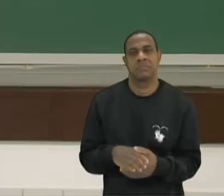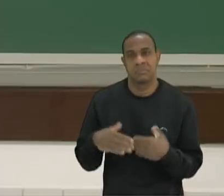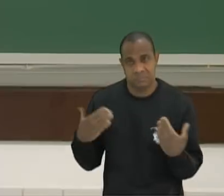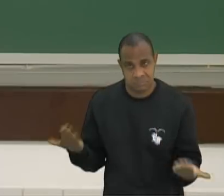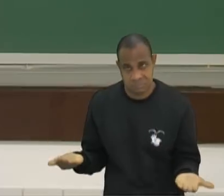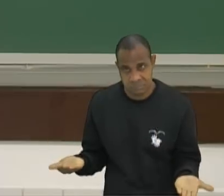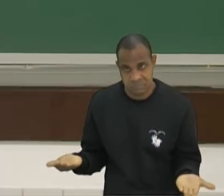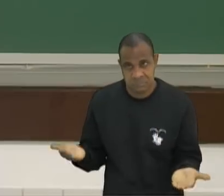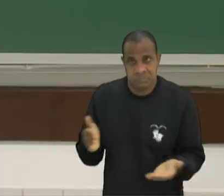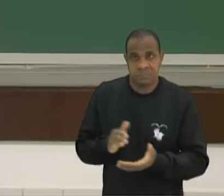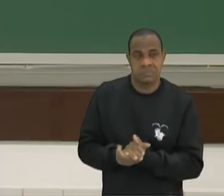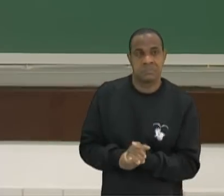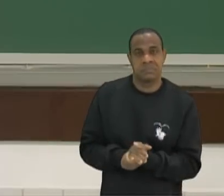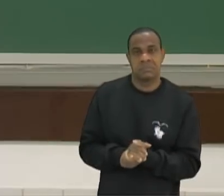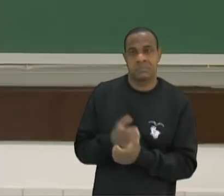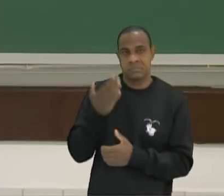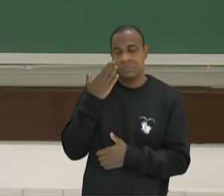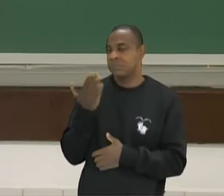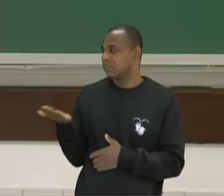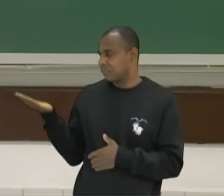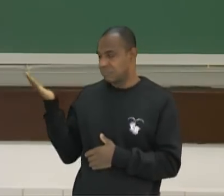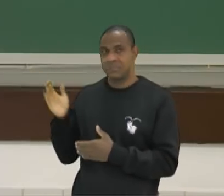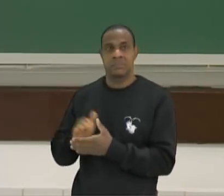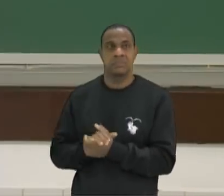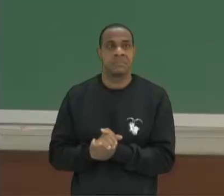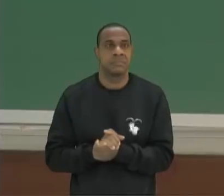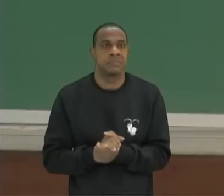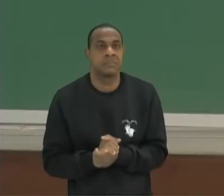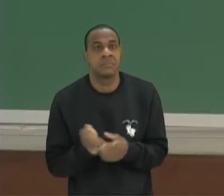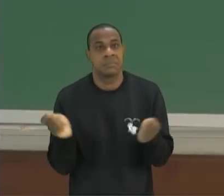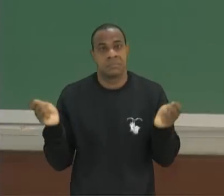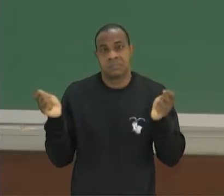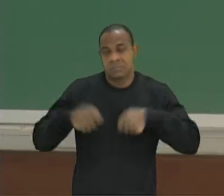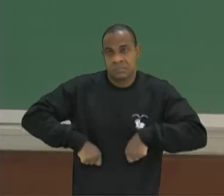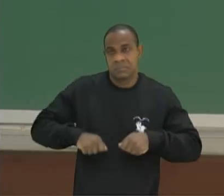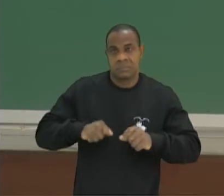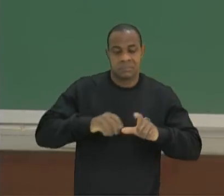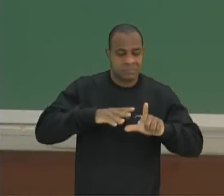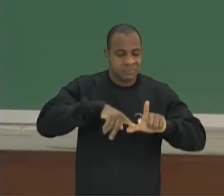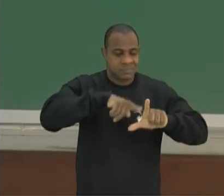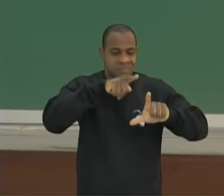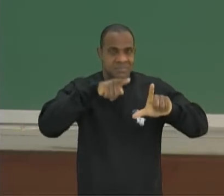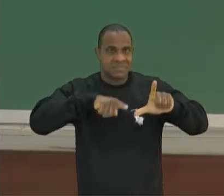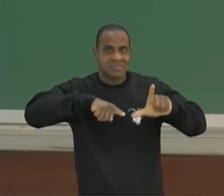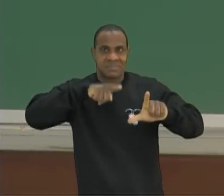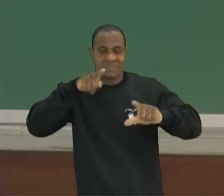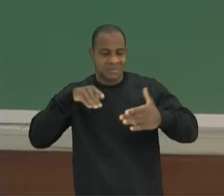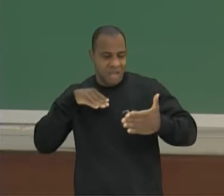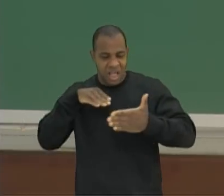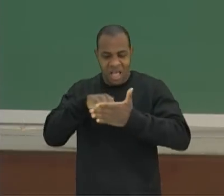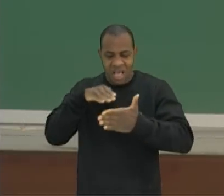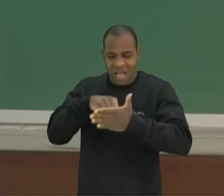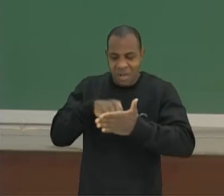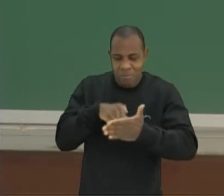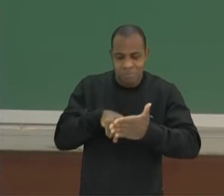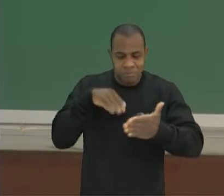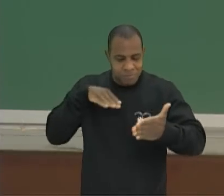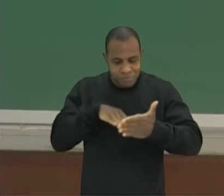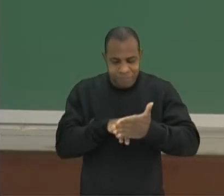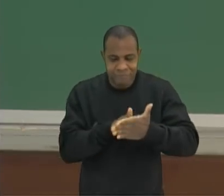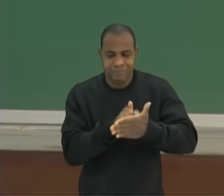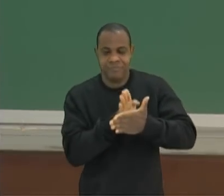Vamos lá então, prezado estudante, me acompanhe aqui no enunciado. A capacidade de uma onda contornar obstáculos ou